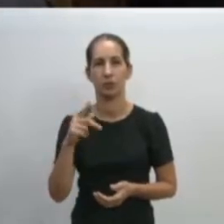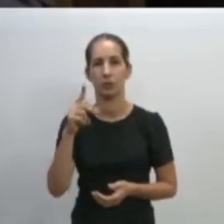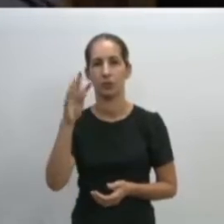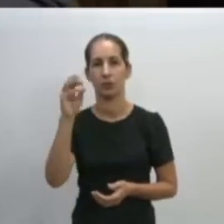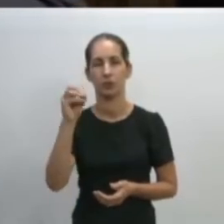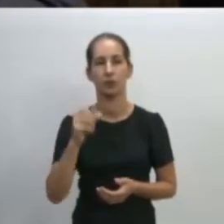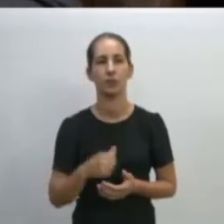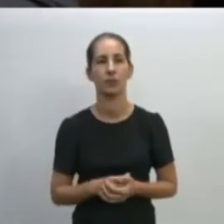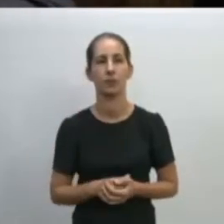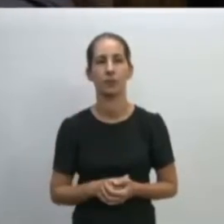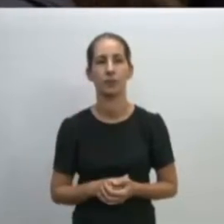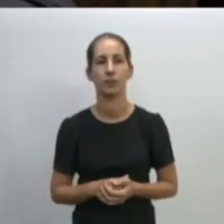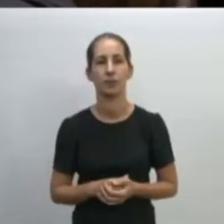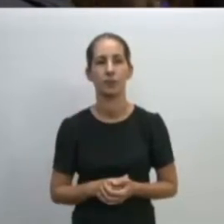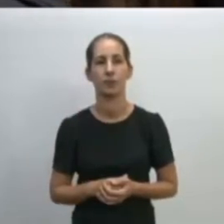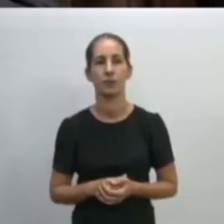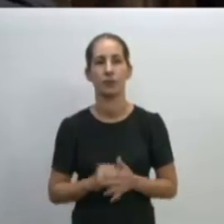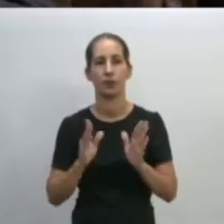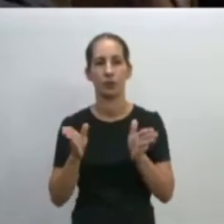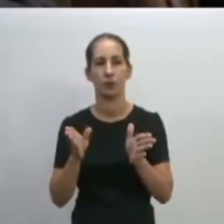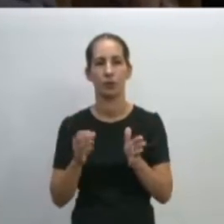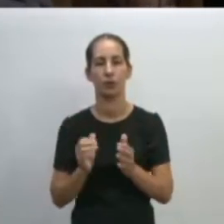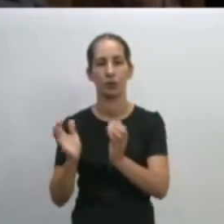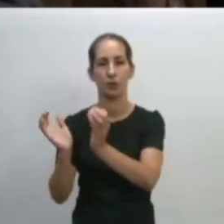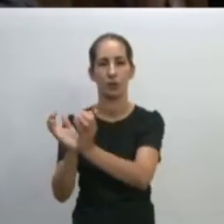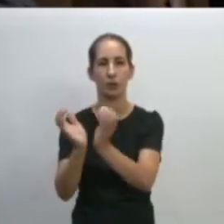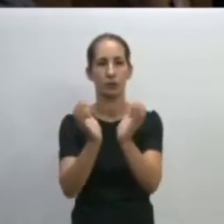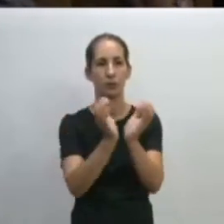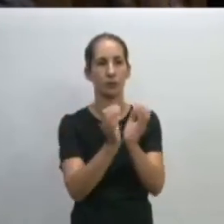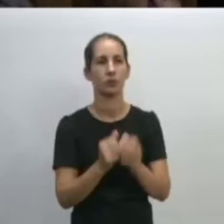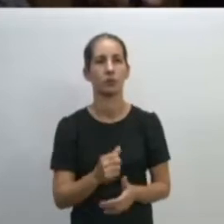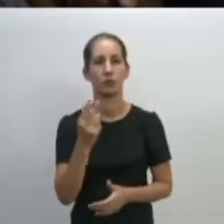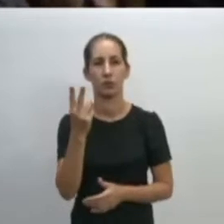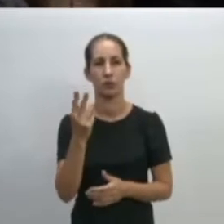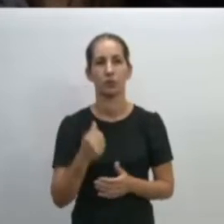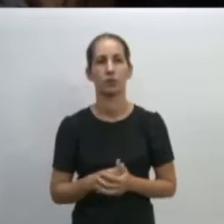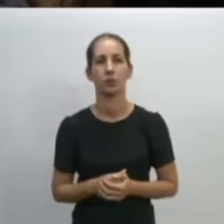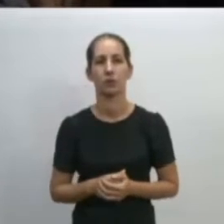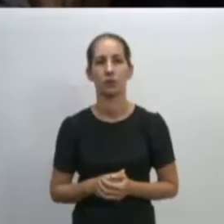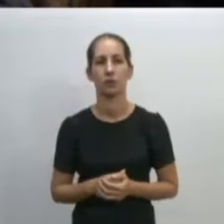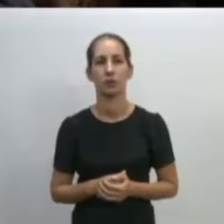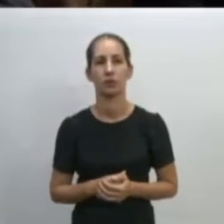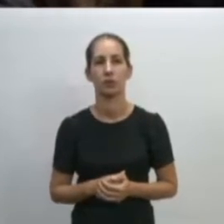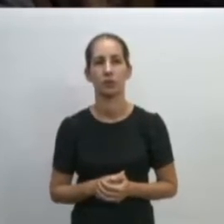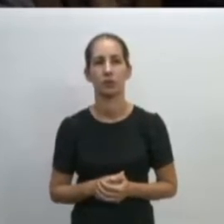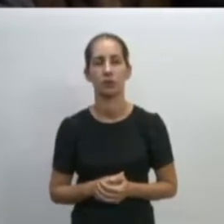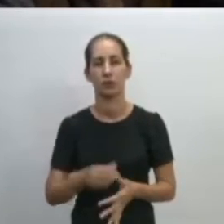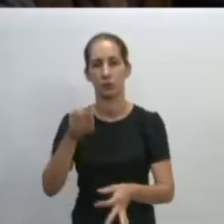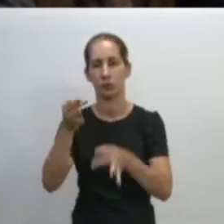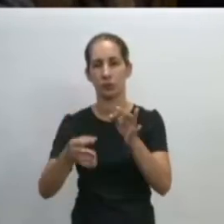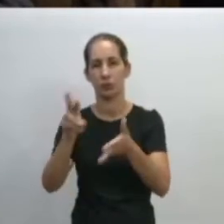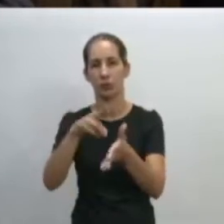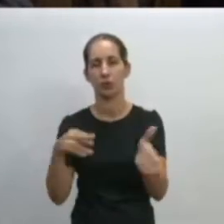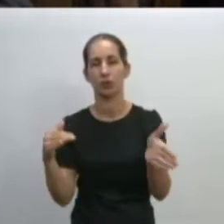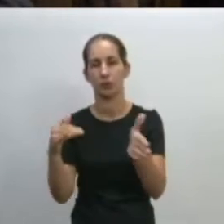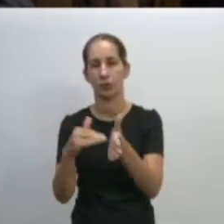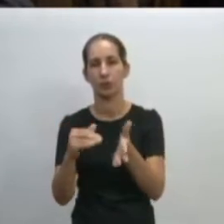Pritaquino. Passamos agora pelas comissões. São duas comissões, né? De Comissão de Justiça,